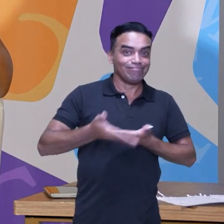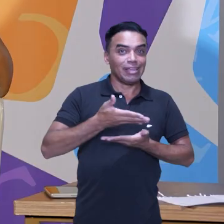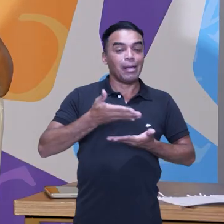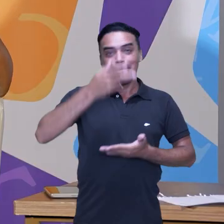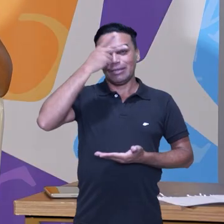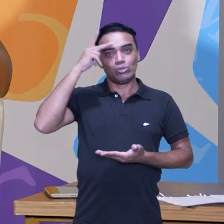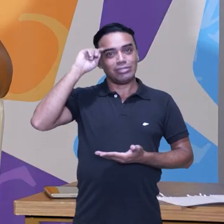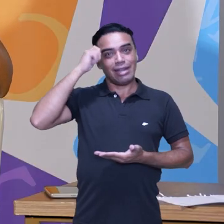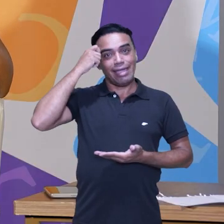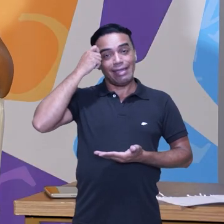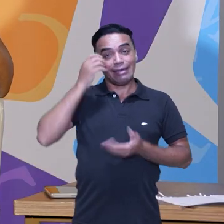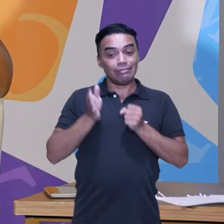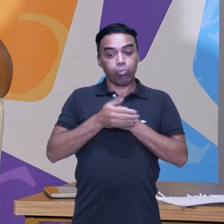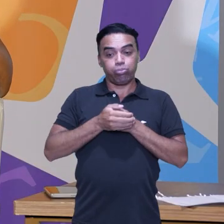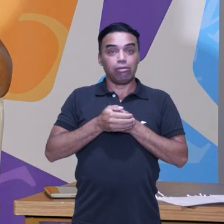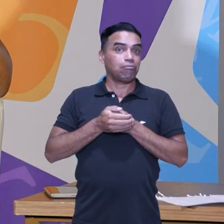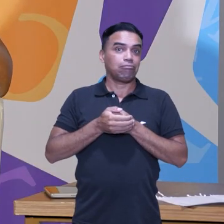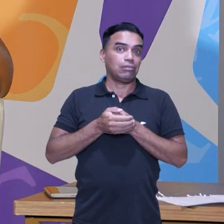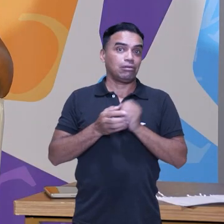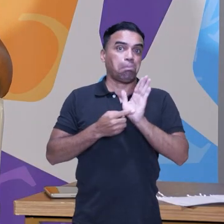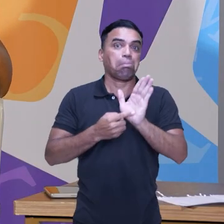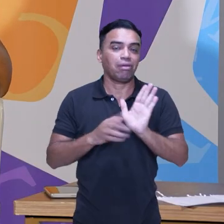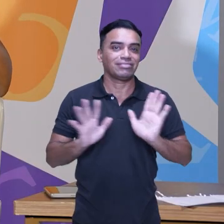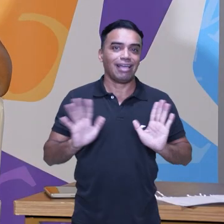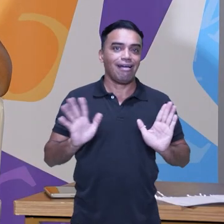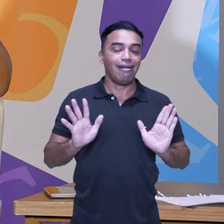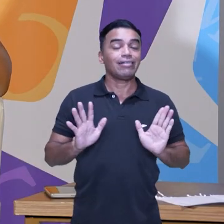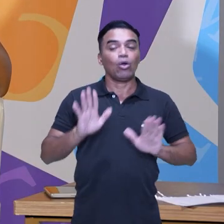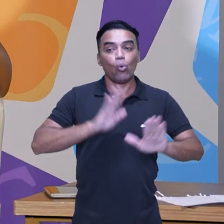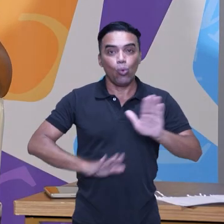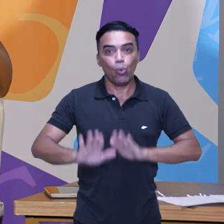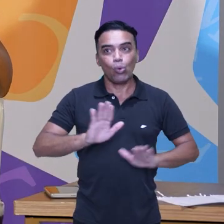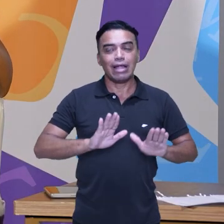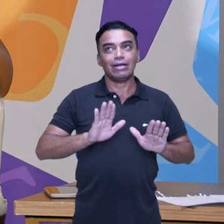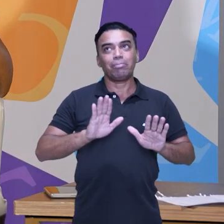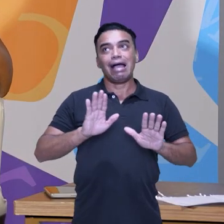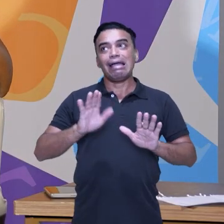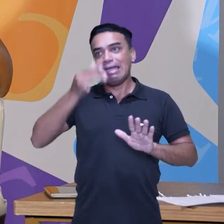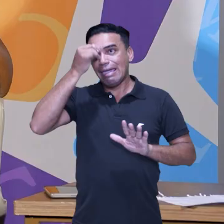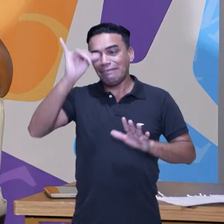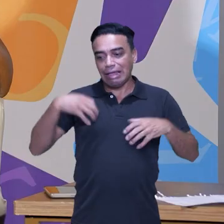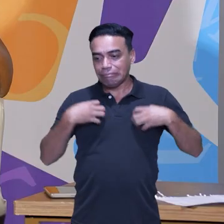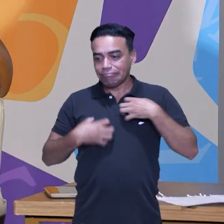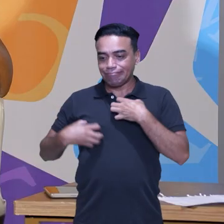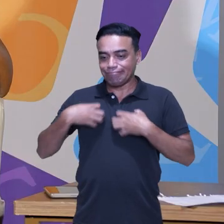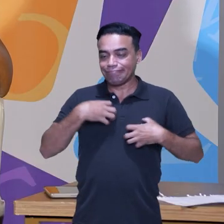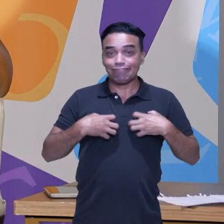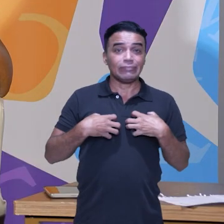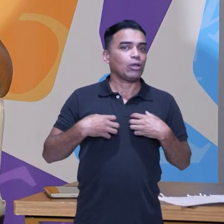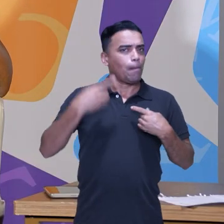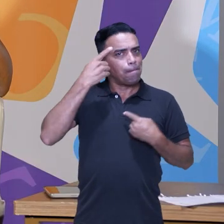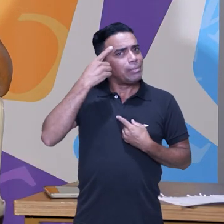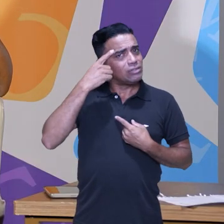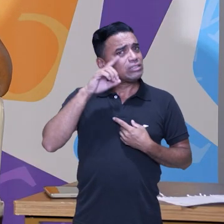negras, invisibilizadas, a gente tem todo um cuidado de não ser frustrante, né? Então, Mona Lisa, eu penso que a gente precisa,